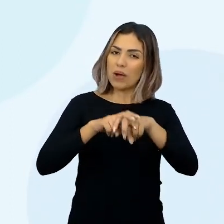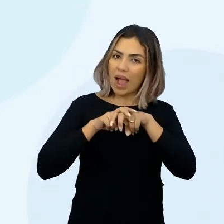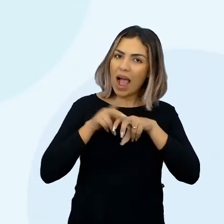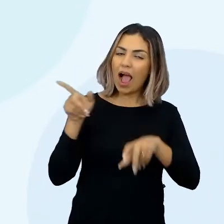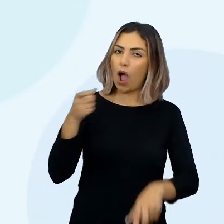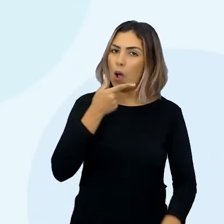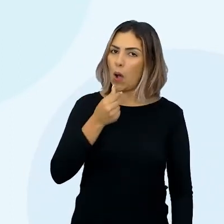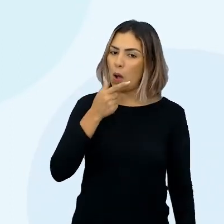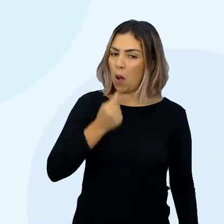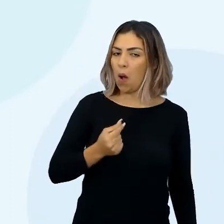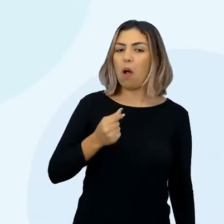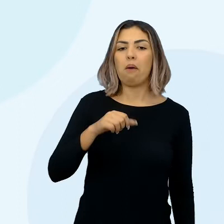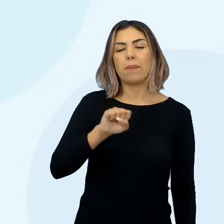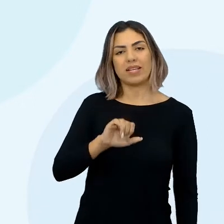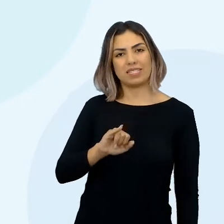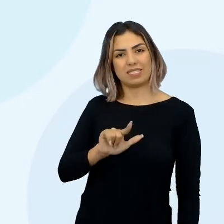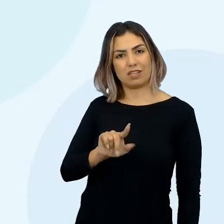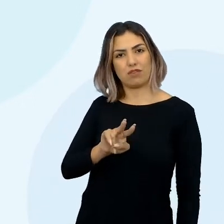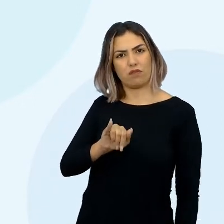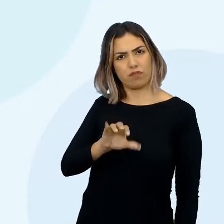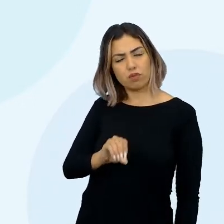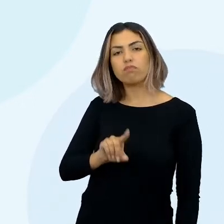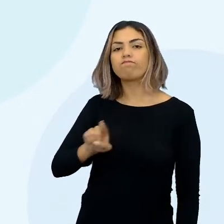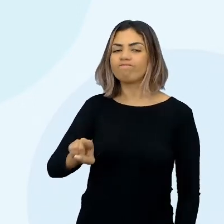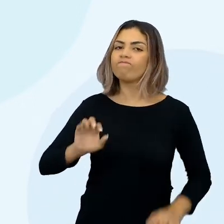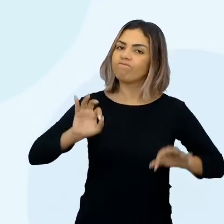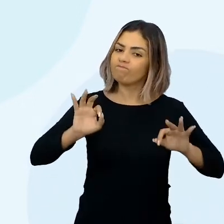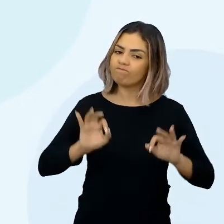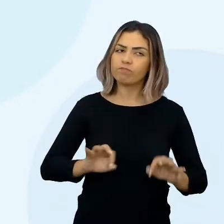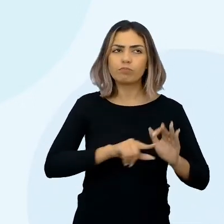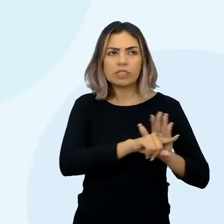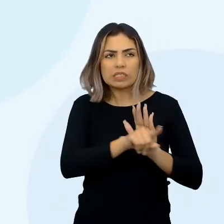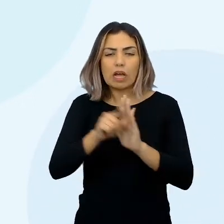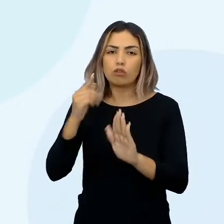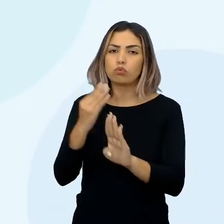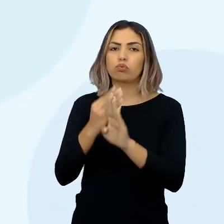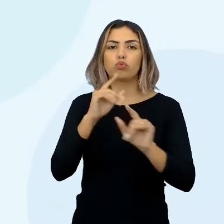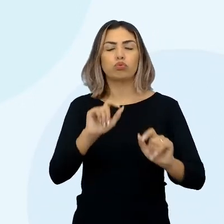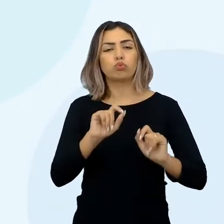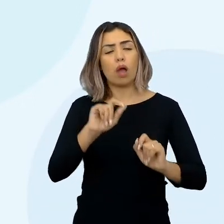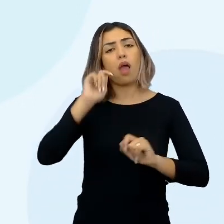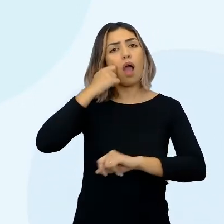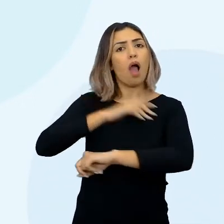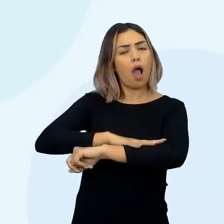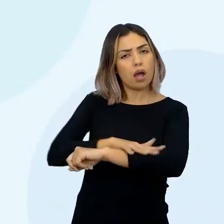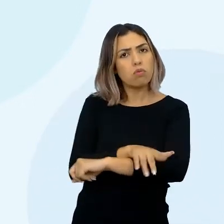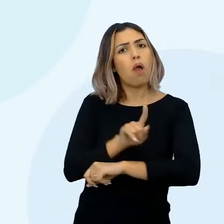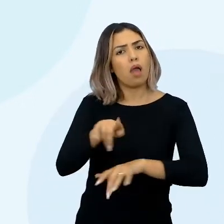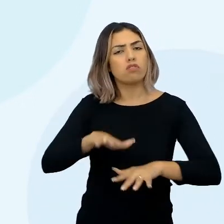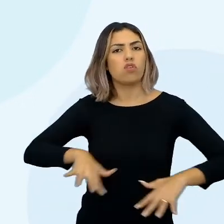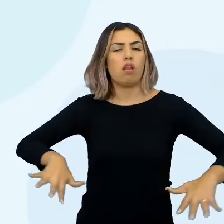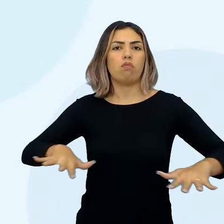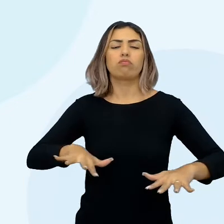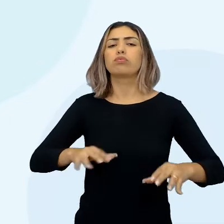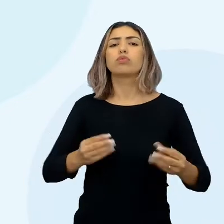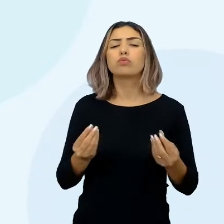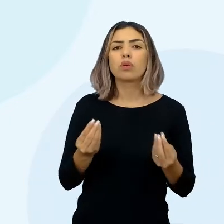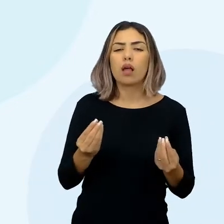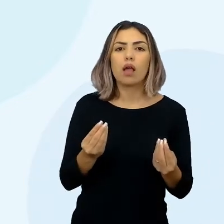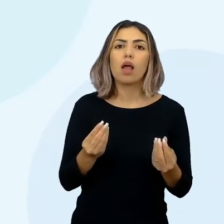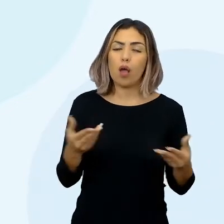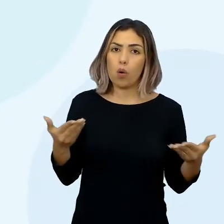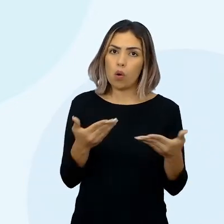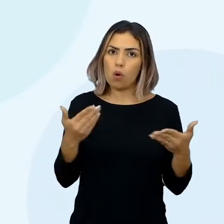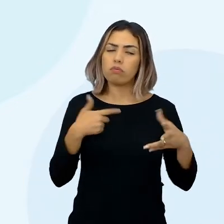o racismo é um fenômeno estrutural. E é um fenômeno estrutural porque a segregação que nós observamos